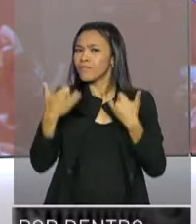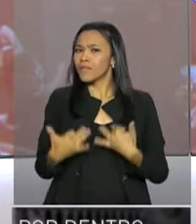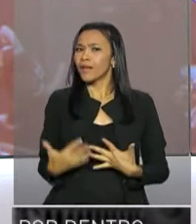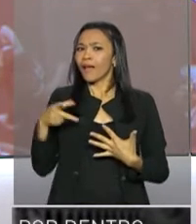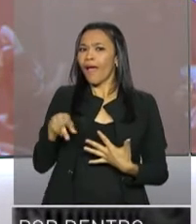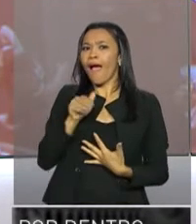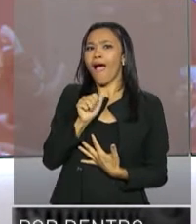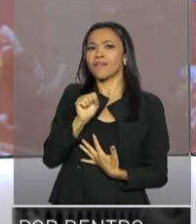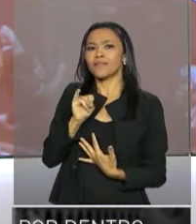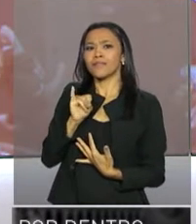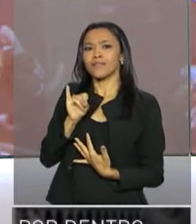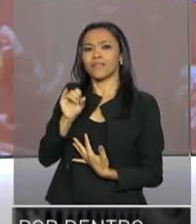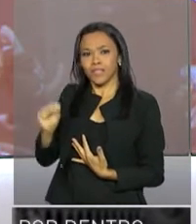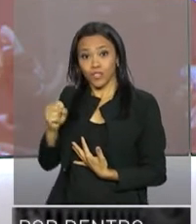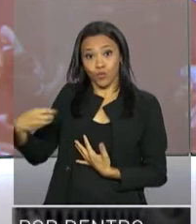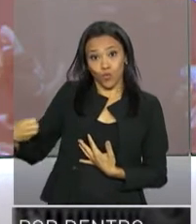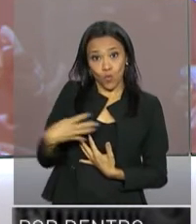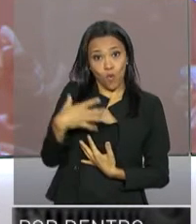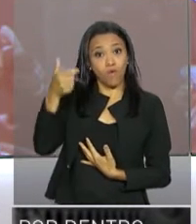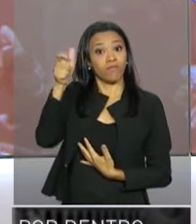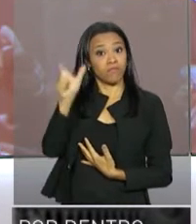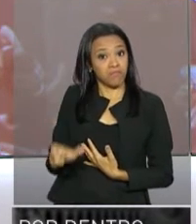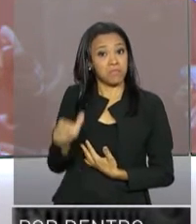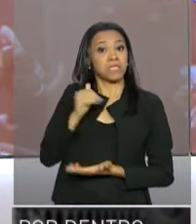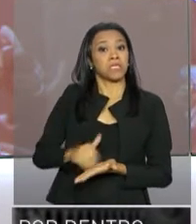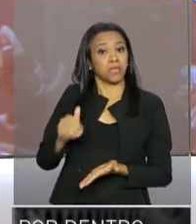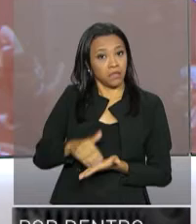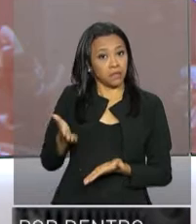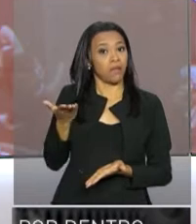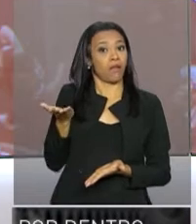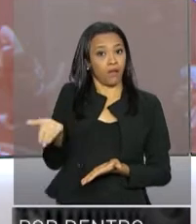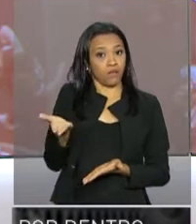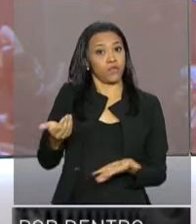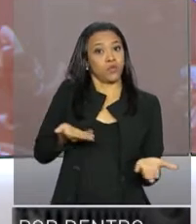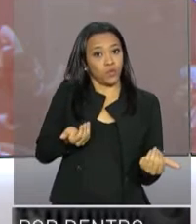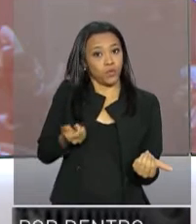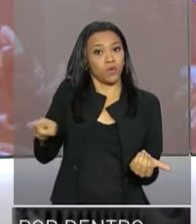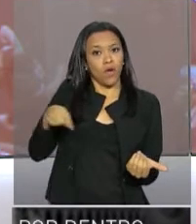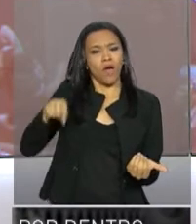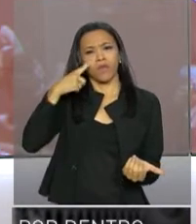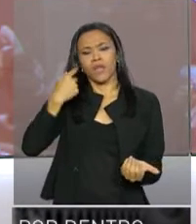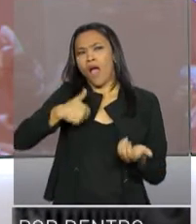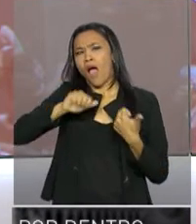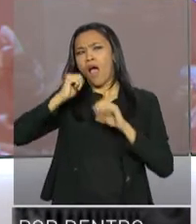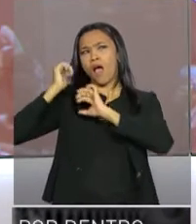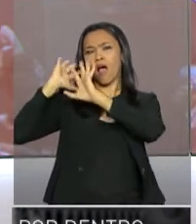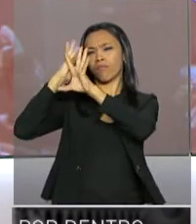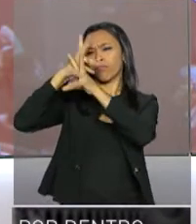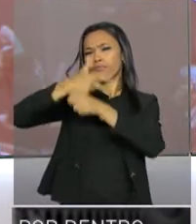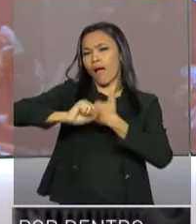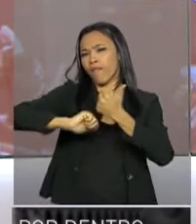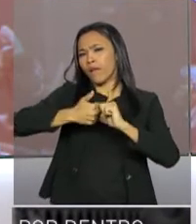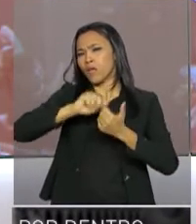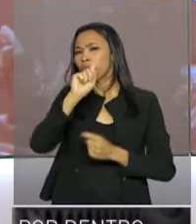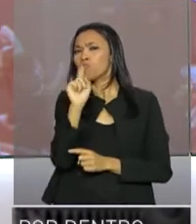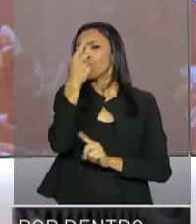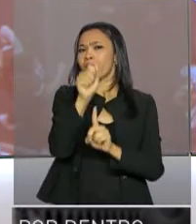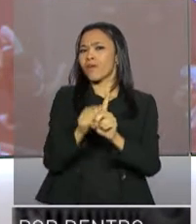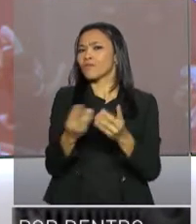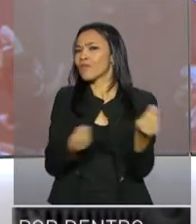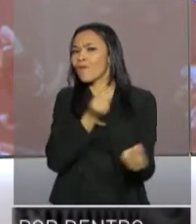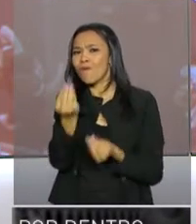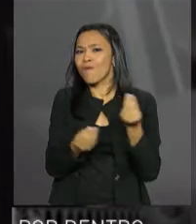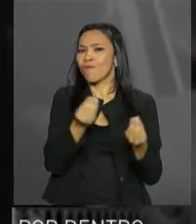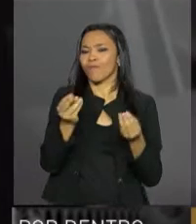Assis Costa Filho, o novo secretário nacional de Juventude, que também faz um balanço do primeiro mês do programa Identidade